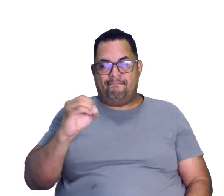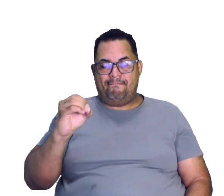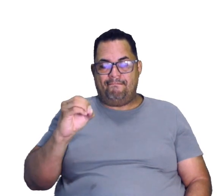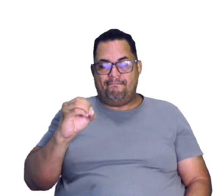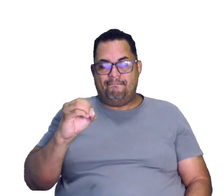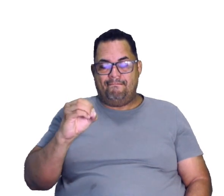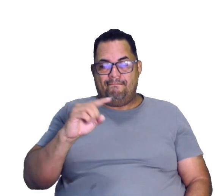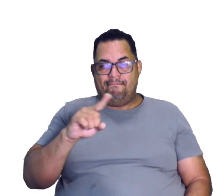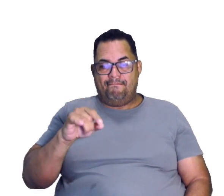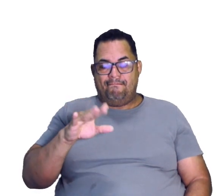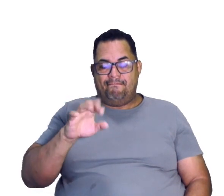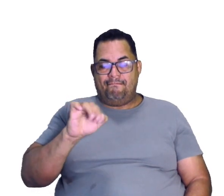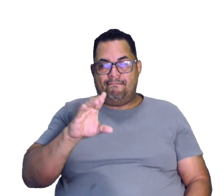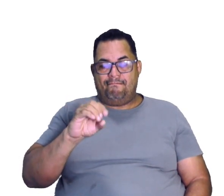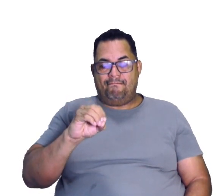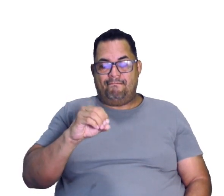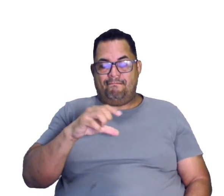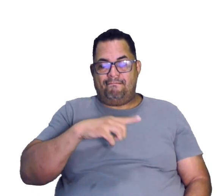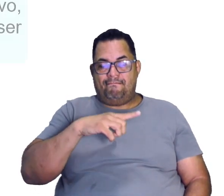na representação.